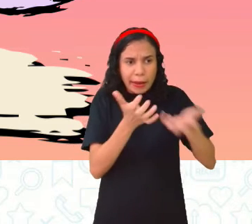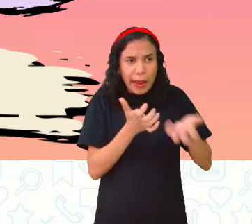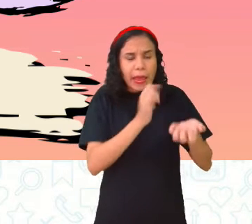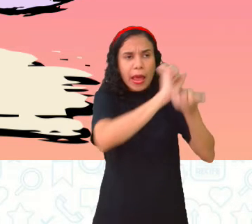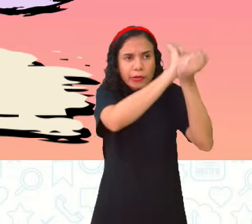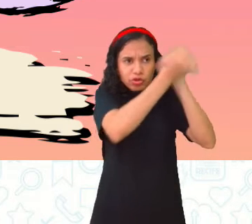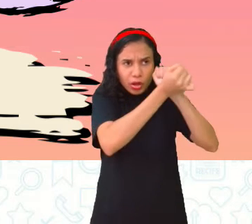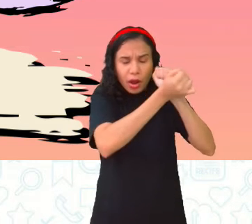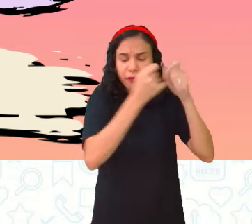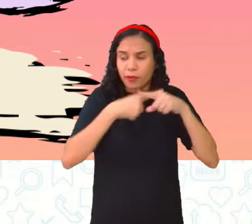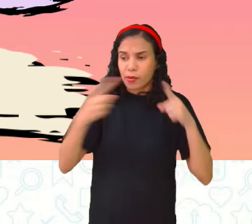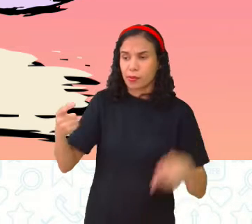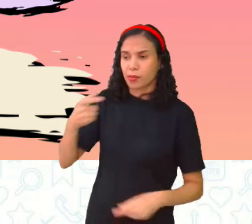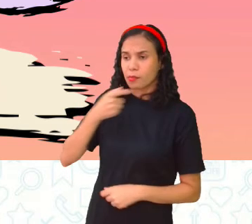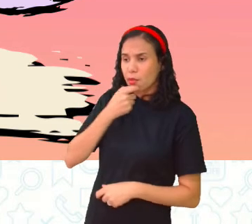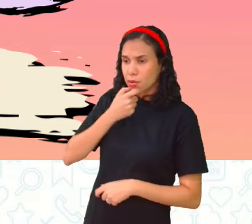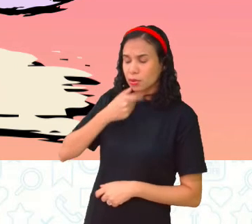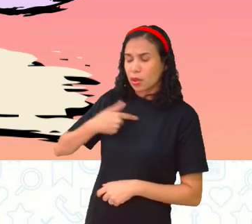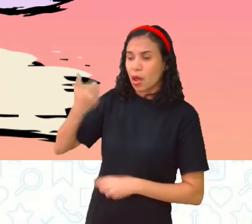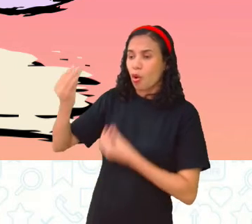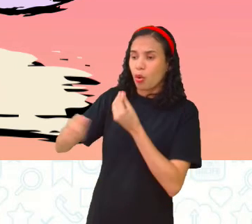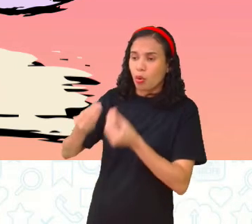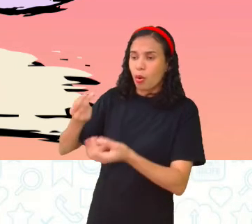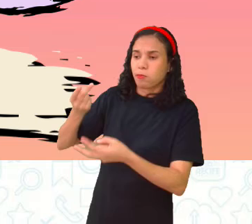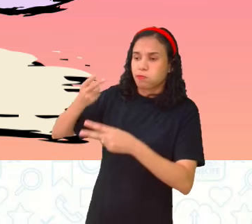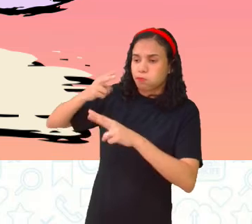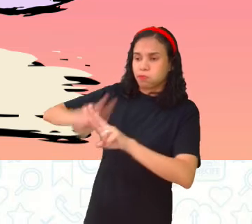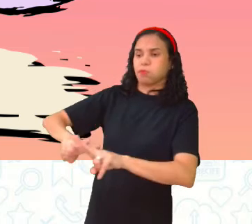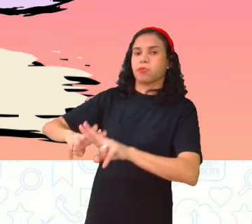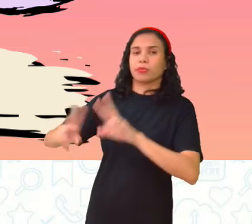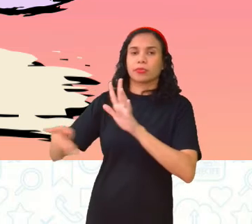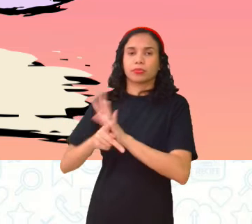negreiro que passasse ali pelo Atlântico, a Marinha